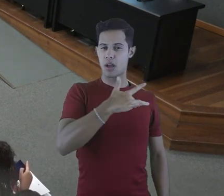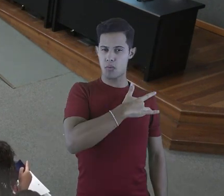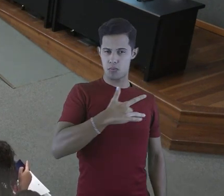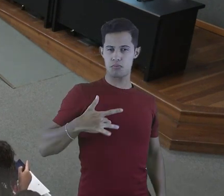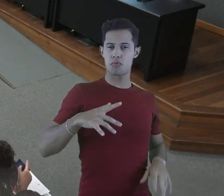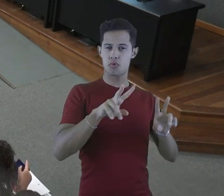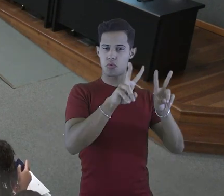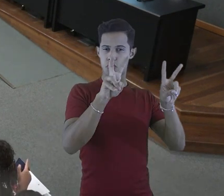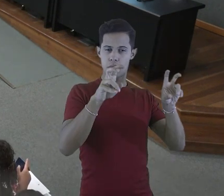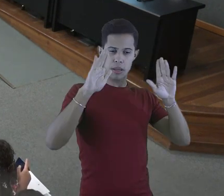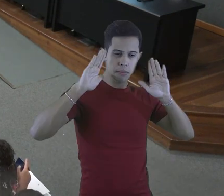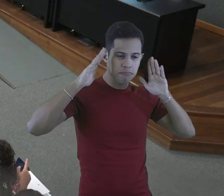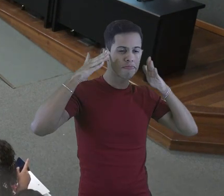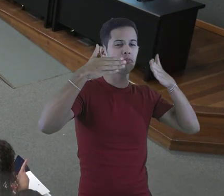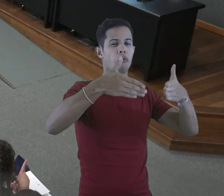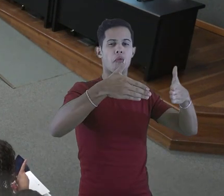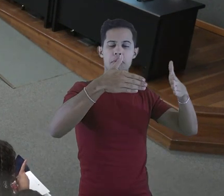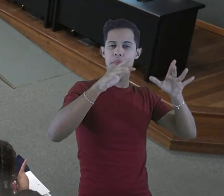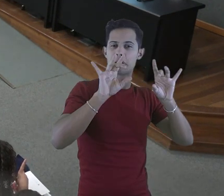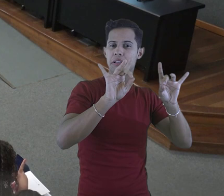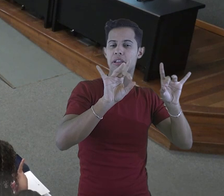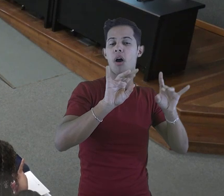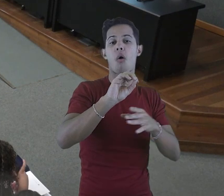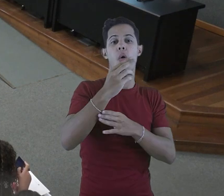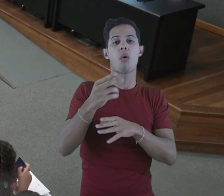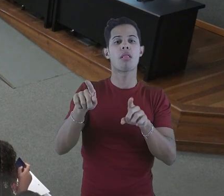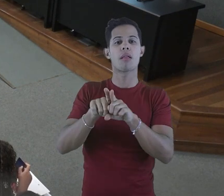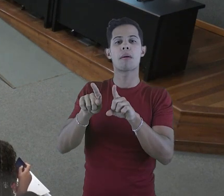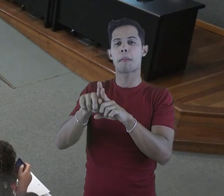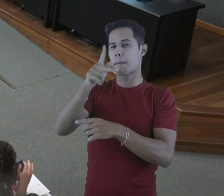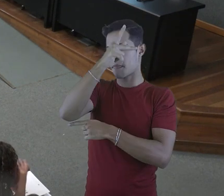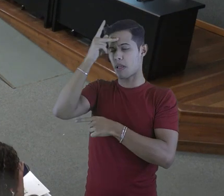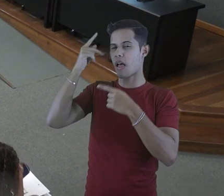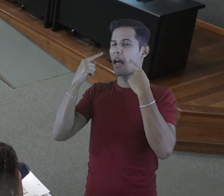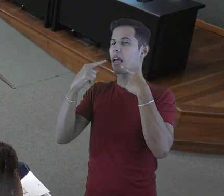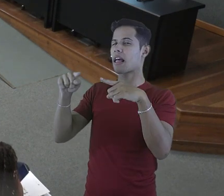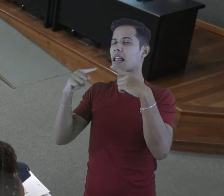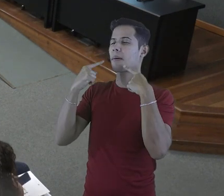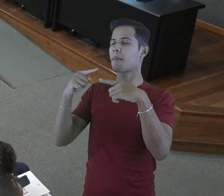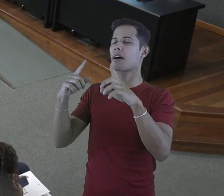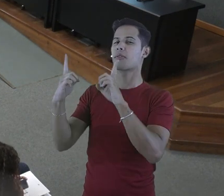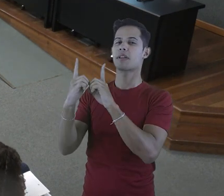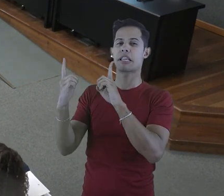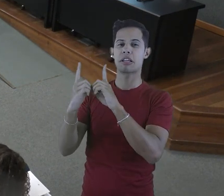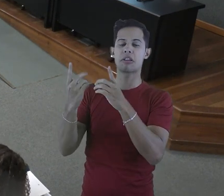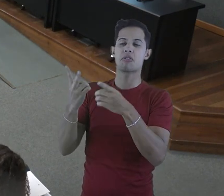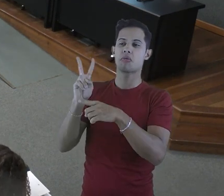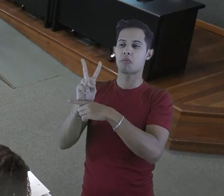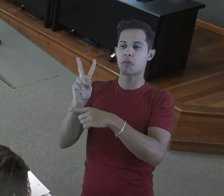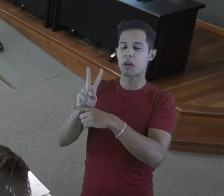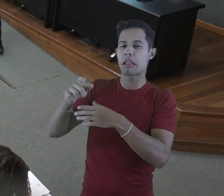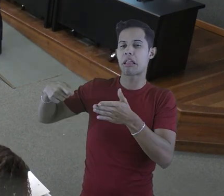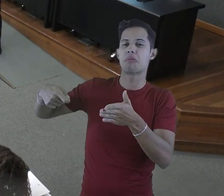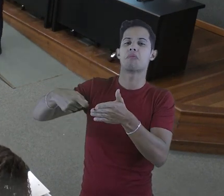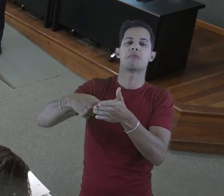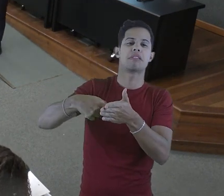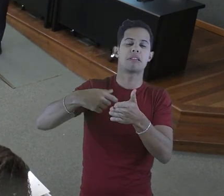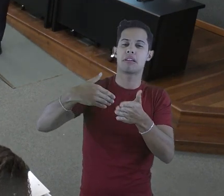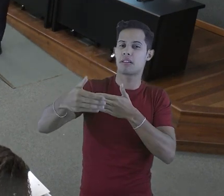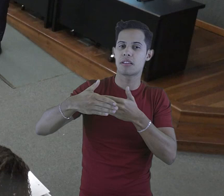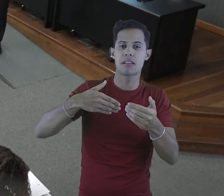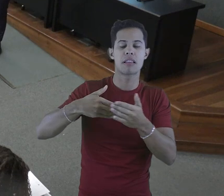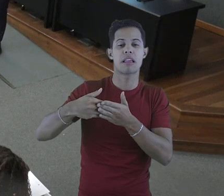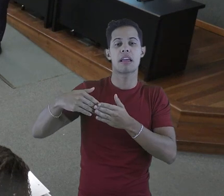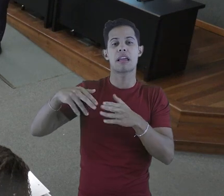tratando uma situação específica quando a estiver lá na ouvidoria tratando alguma demanda específica de